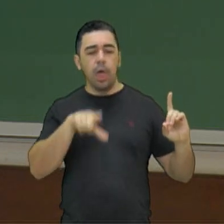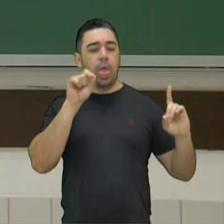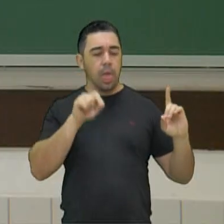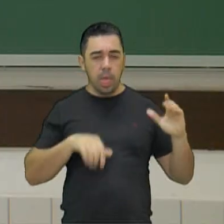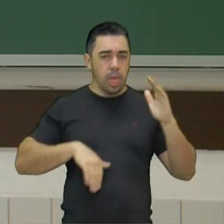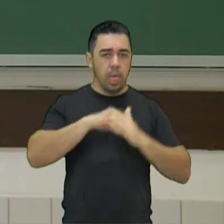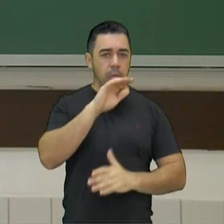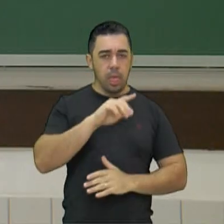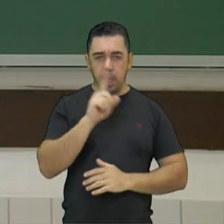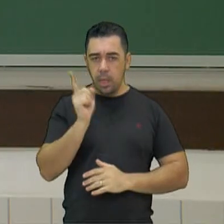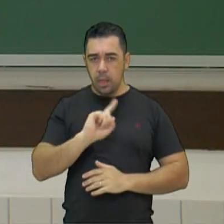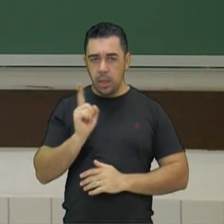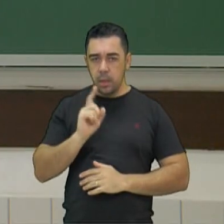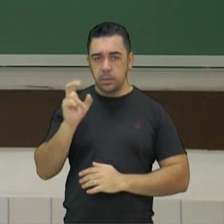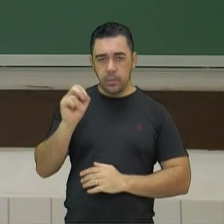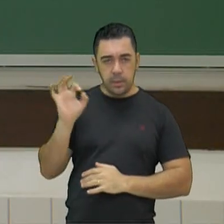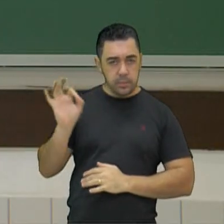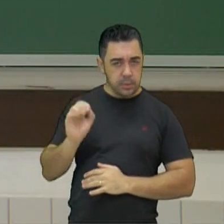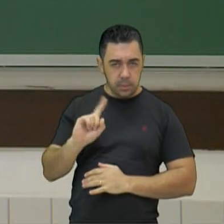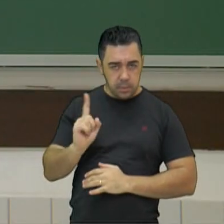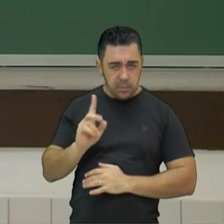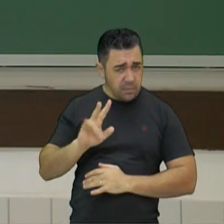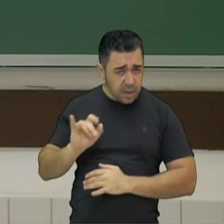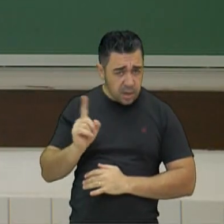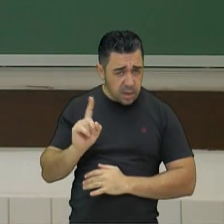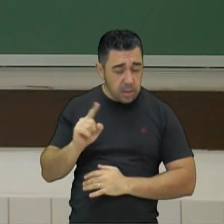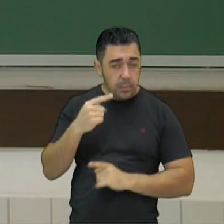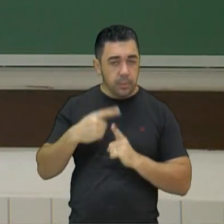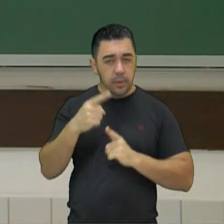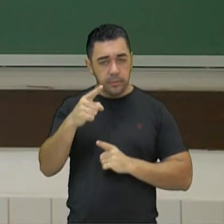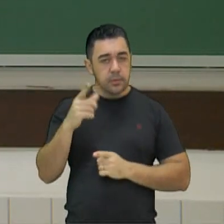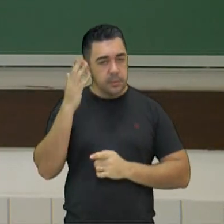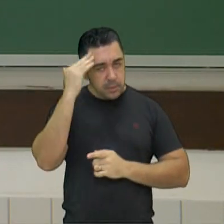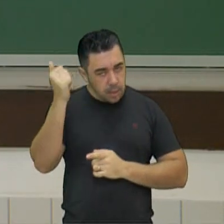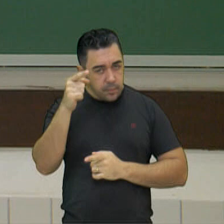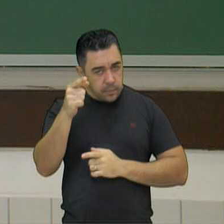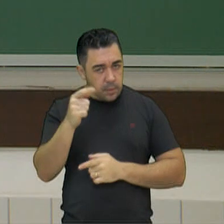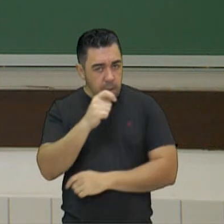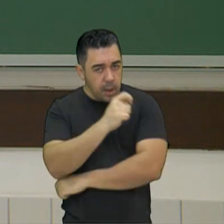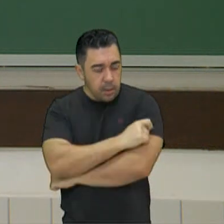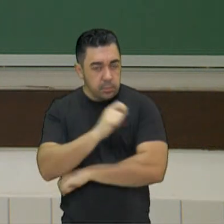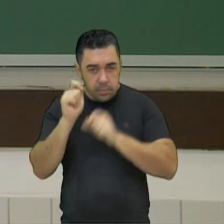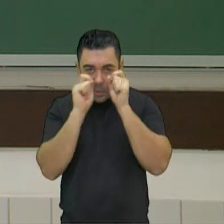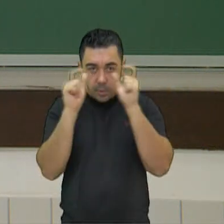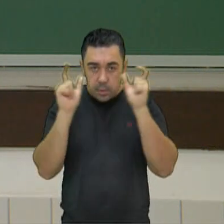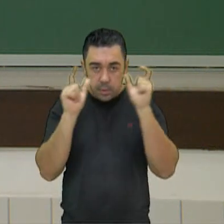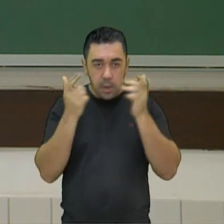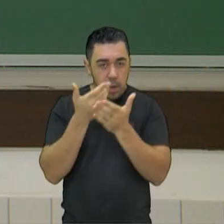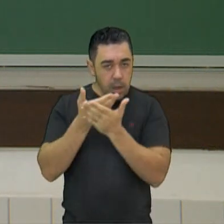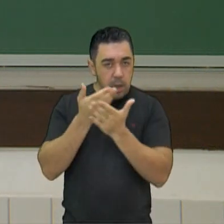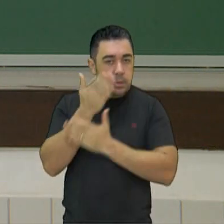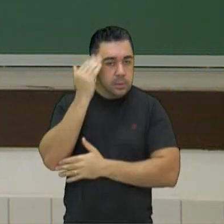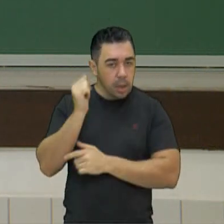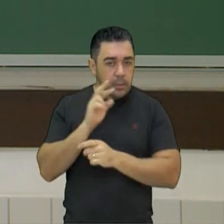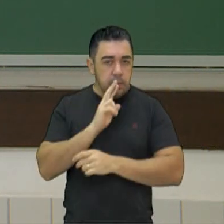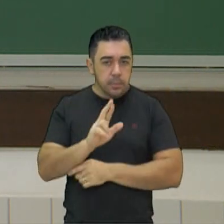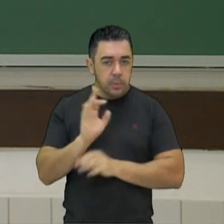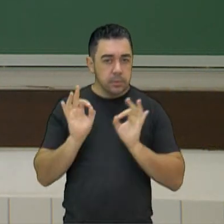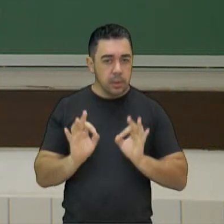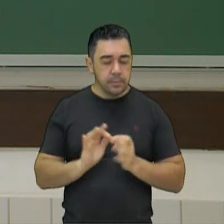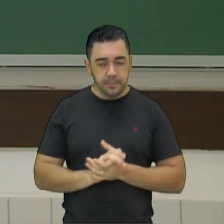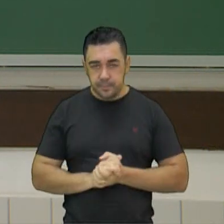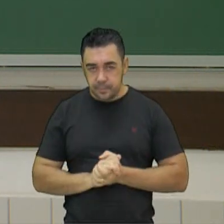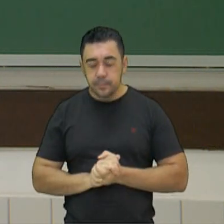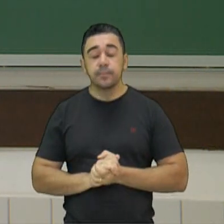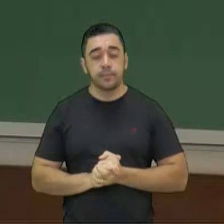tendo 50% de chance, você não vai chutar porque você é um aluno que prestou atenção na aula e sabe resolver. Então,